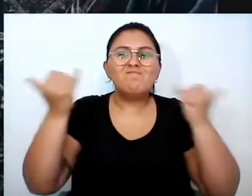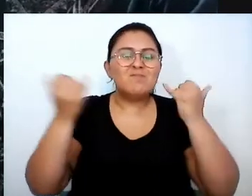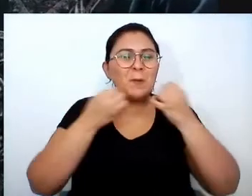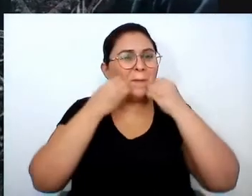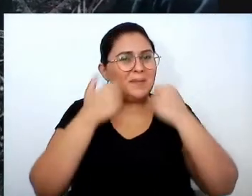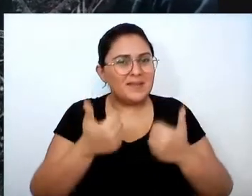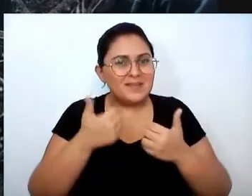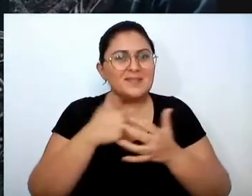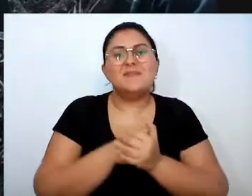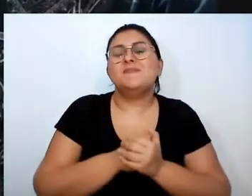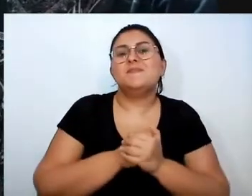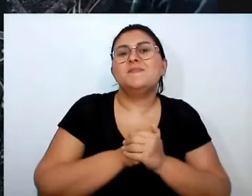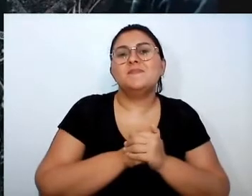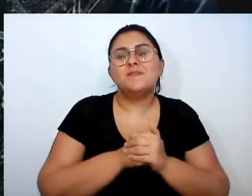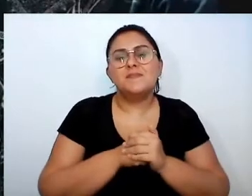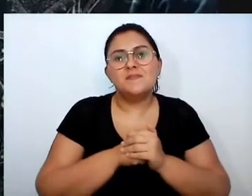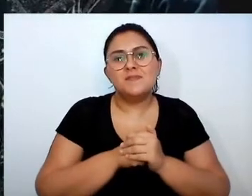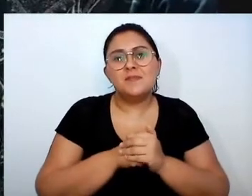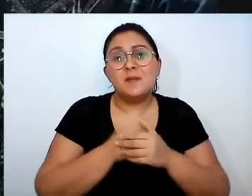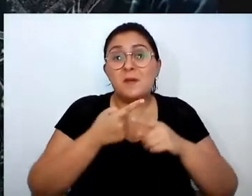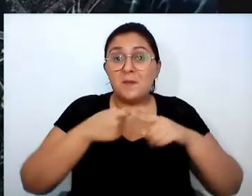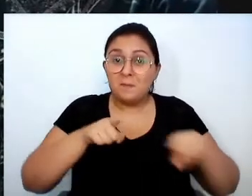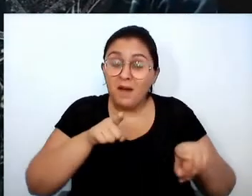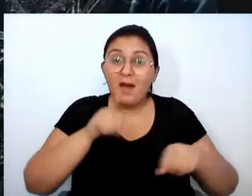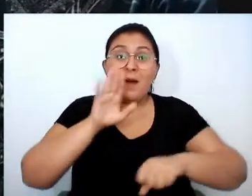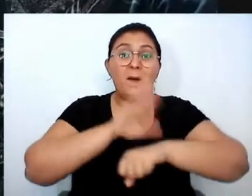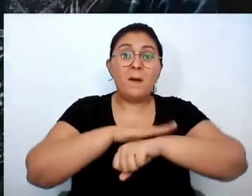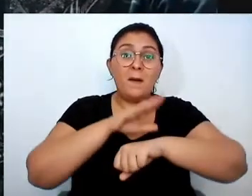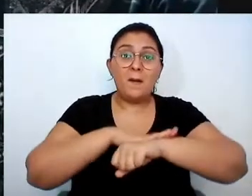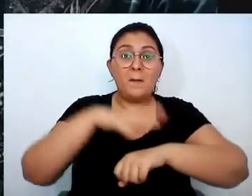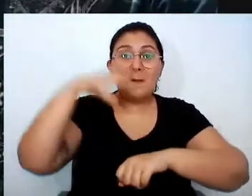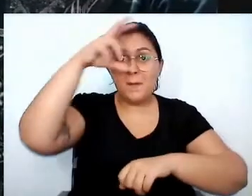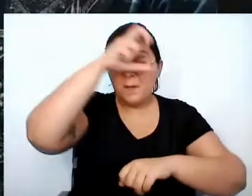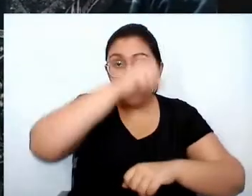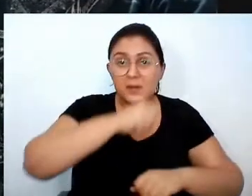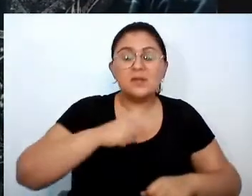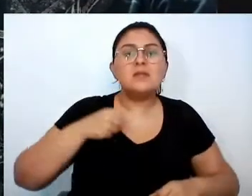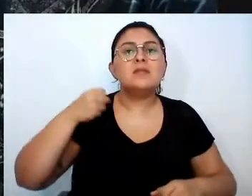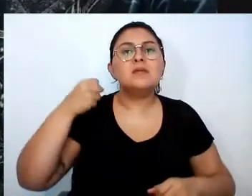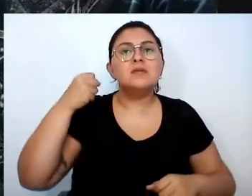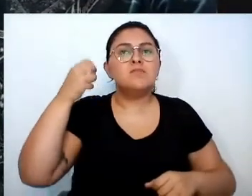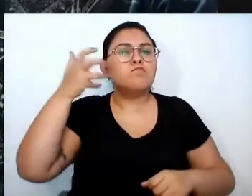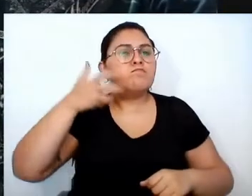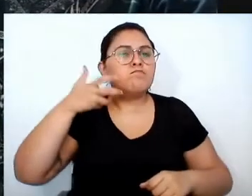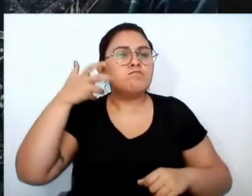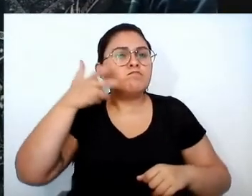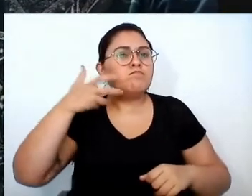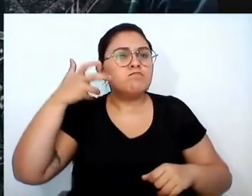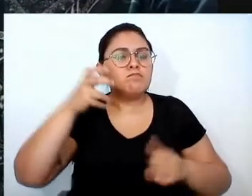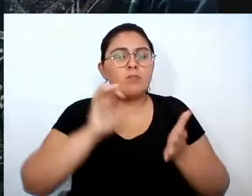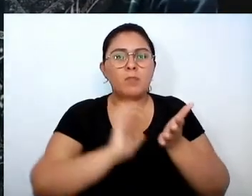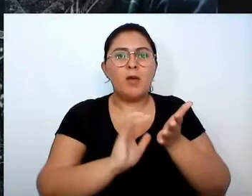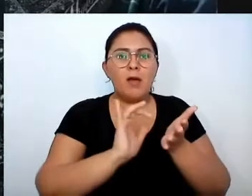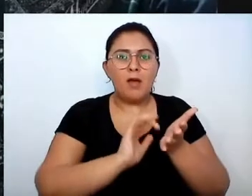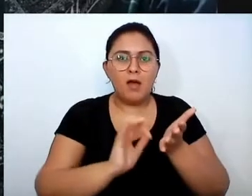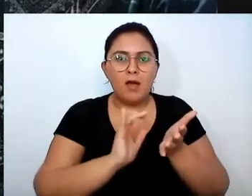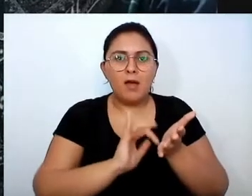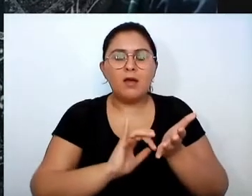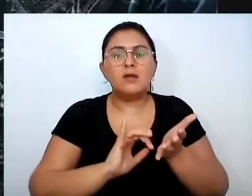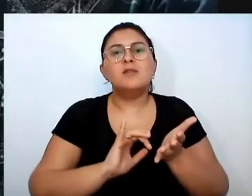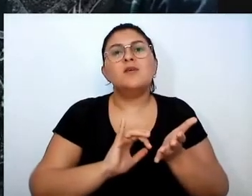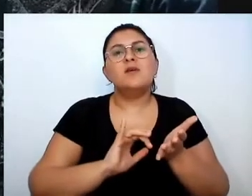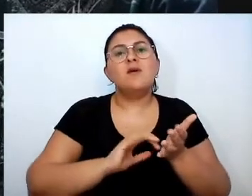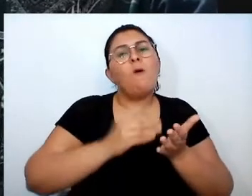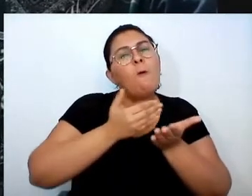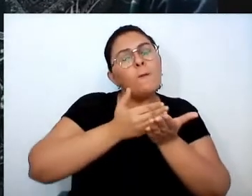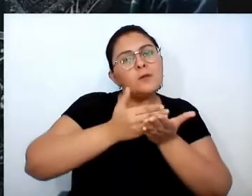estudar, veio a melhorar porque eu conheci, vamos dizer, o ditado que a gente usa, né? Dei nome aos bois, né?